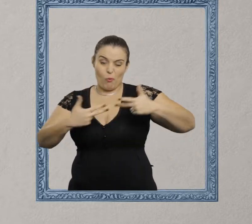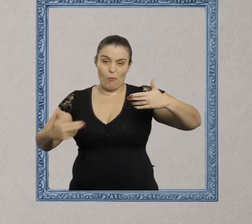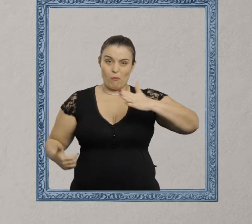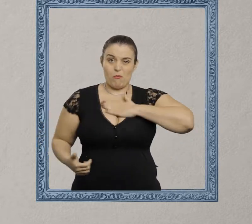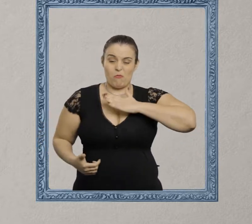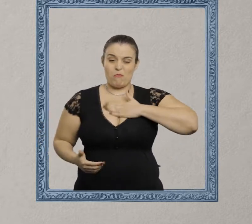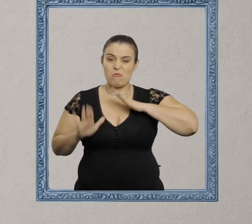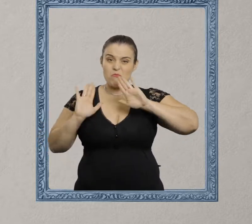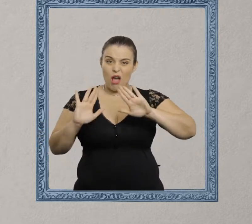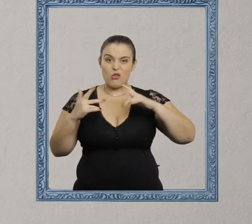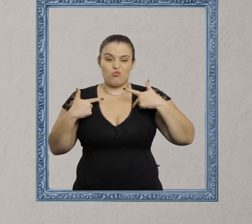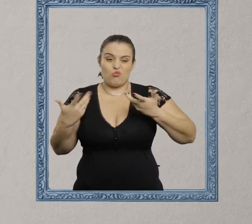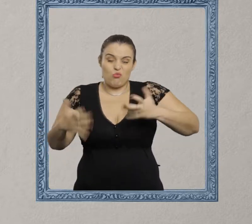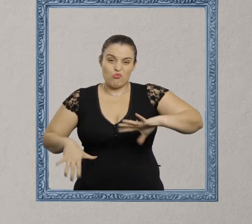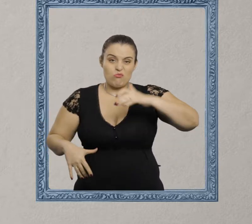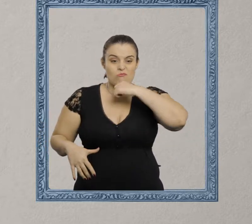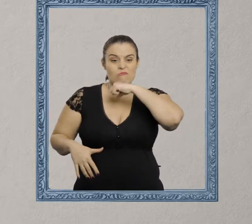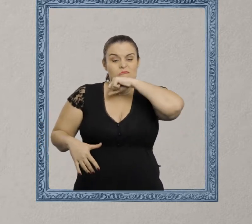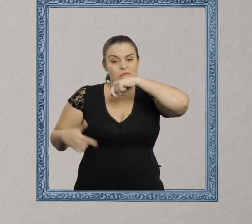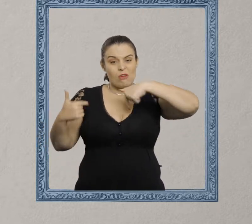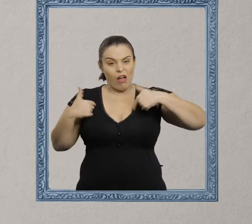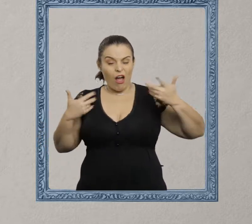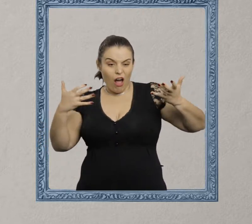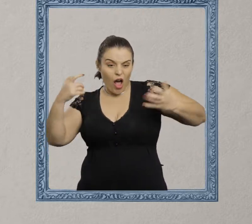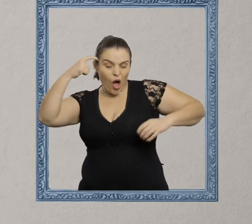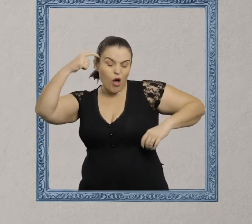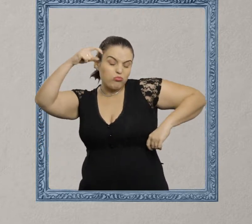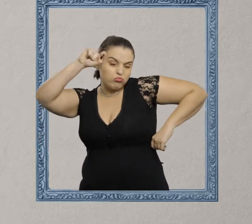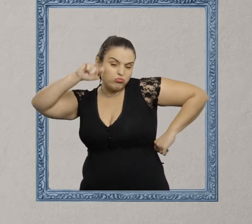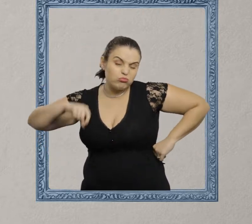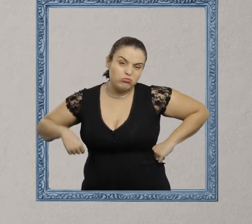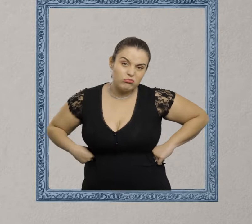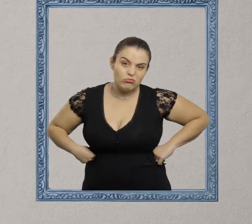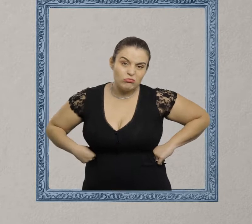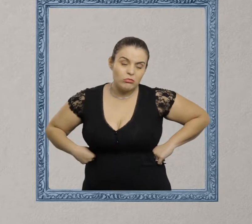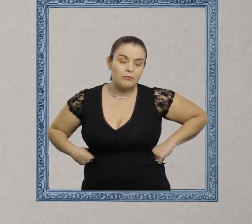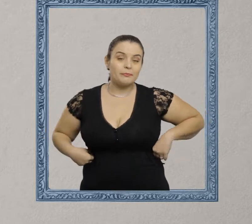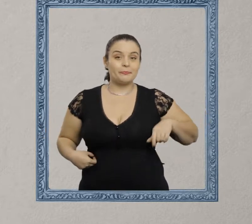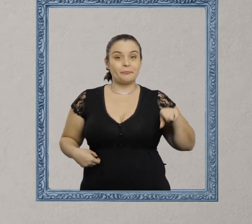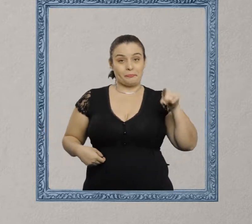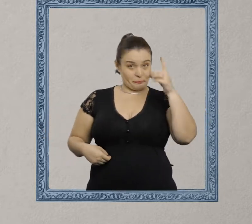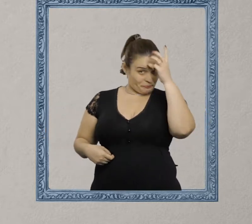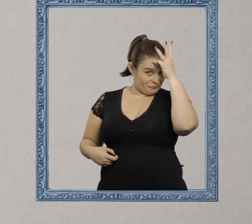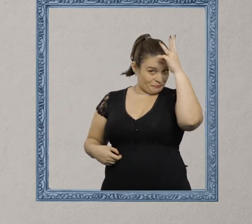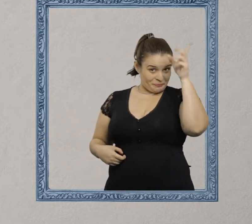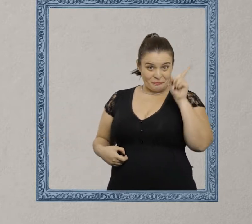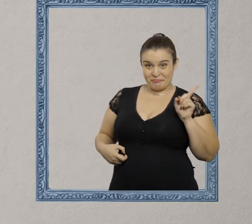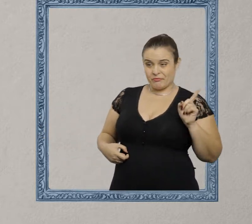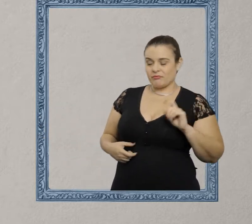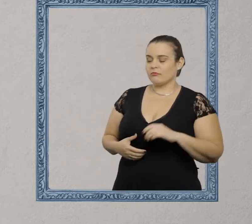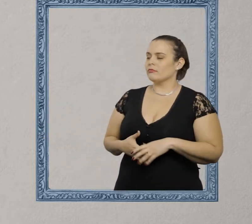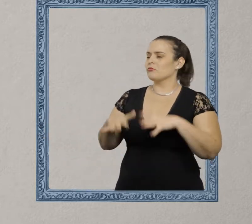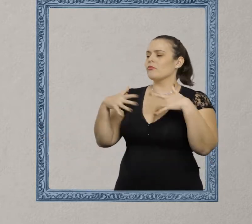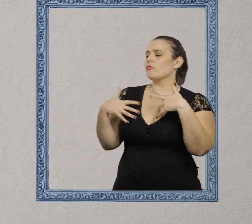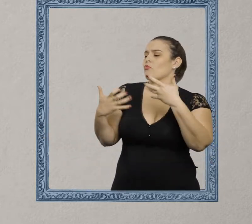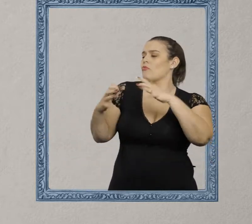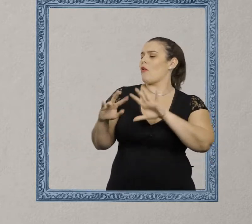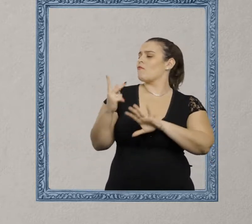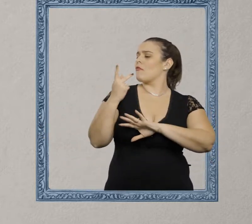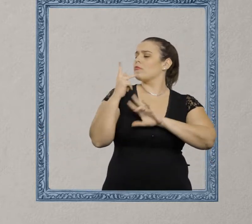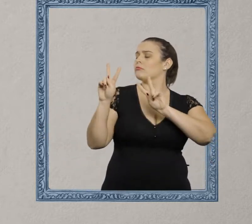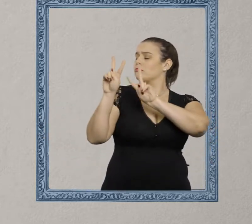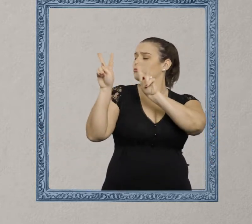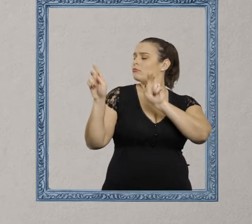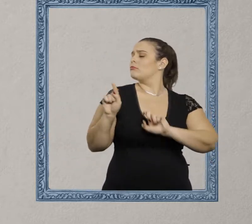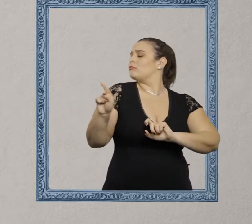ser alguma coisa minha, mas ela diz que não quer ser minha mãe. Então, o que ela quer ser?" Wendy respondeu: